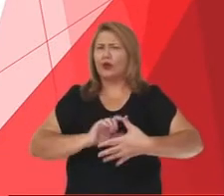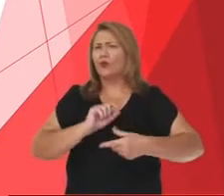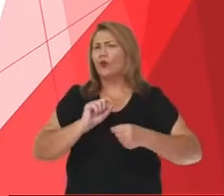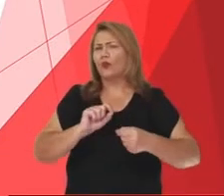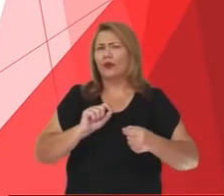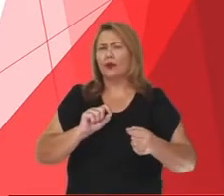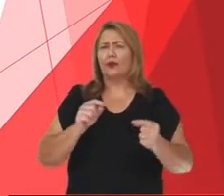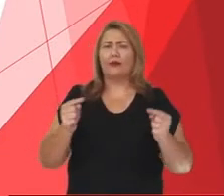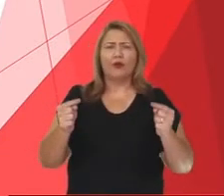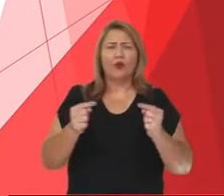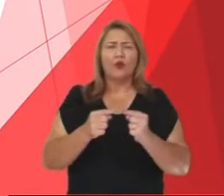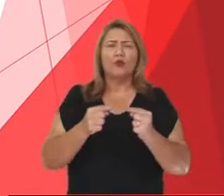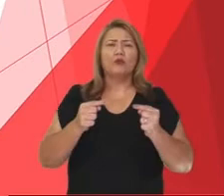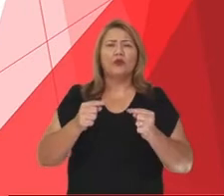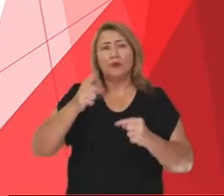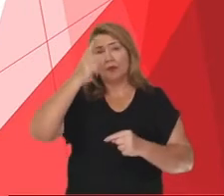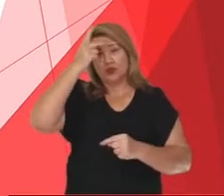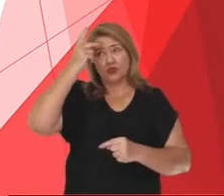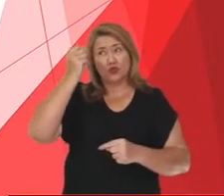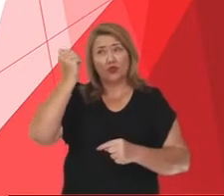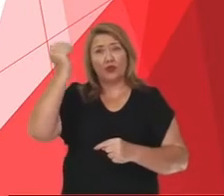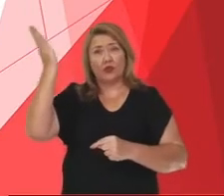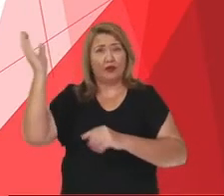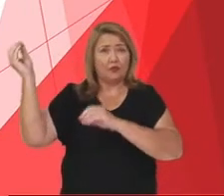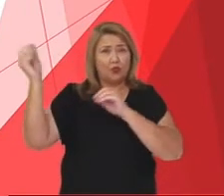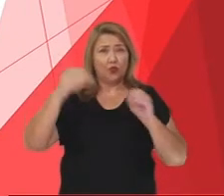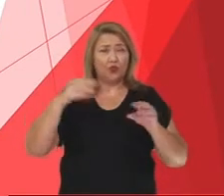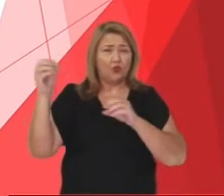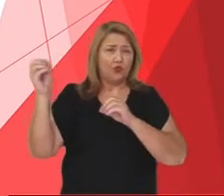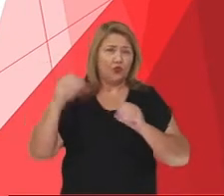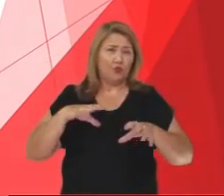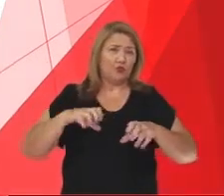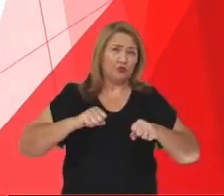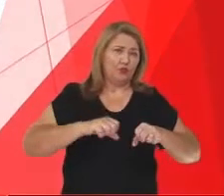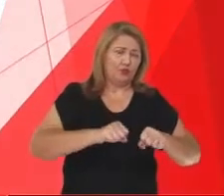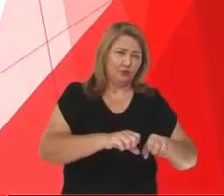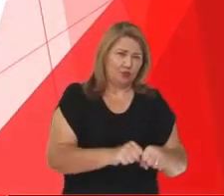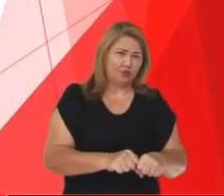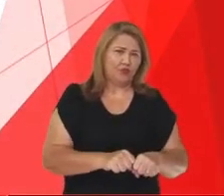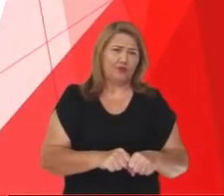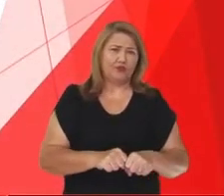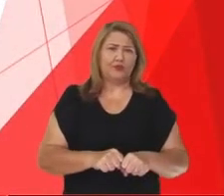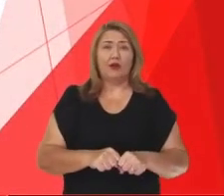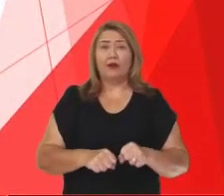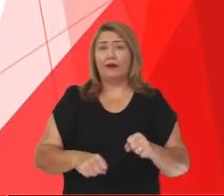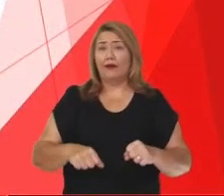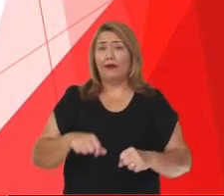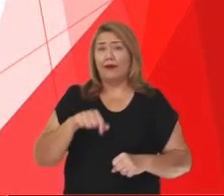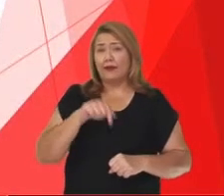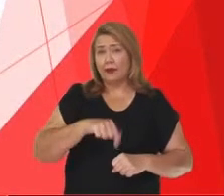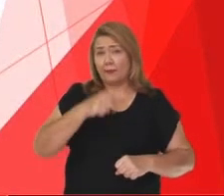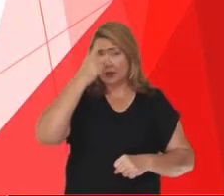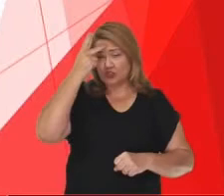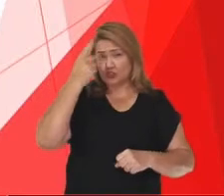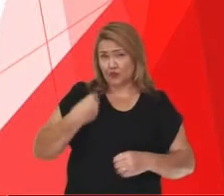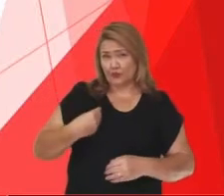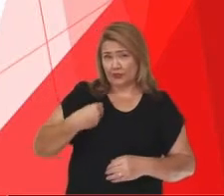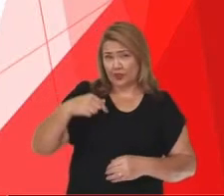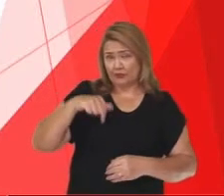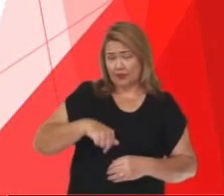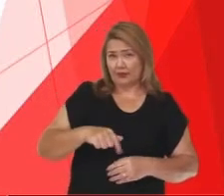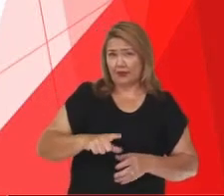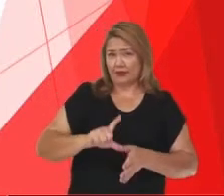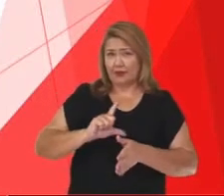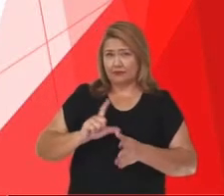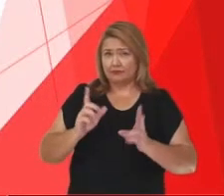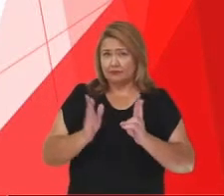relacionada aos nossos colonizadores europeus, desconsiderando os nossos povos nativos, que viviam aqui na